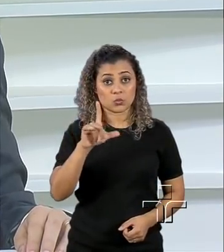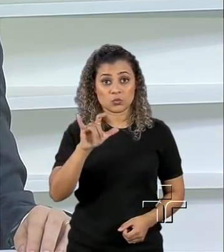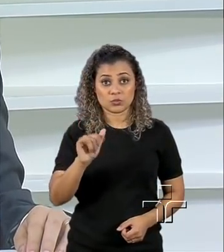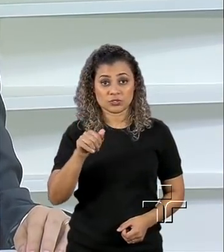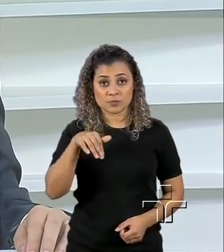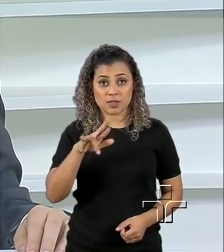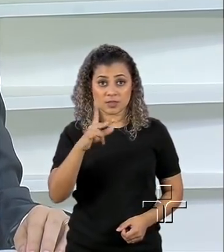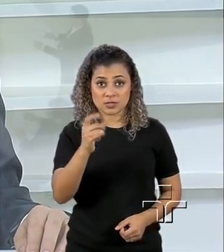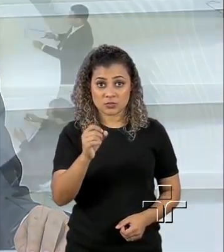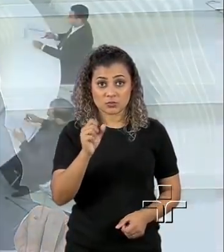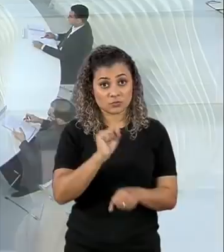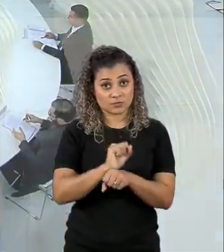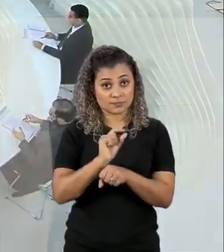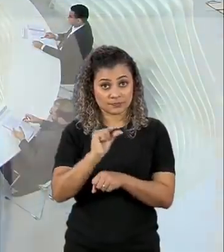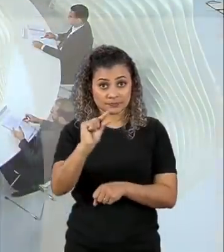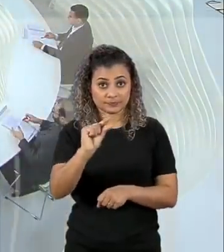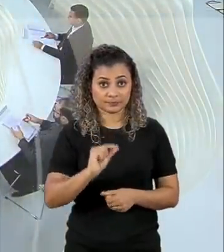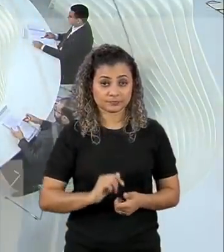Aguarde um pouquinho.